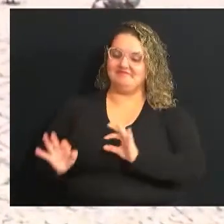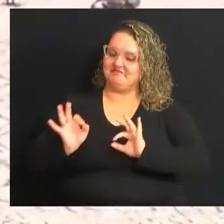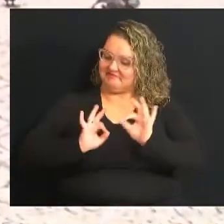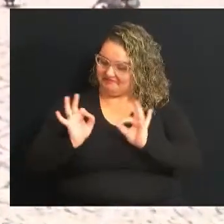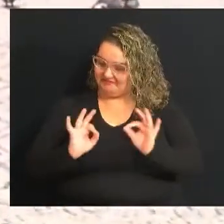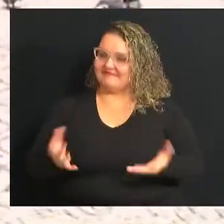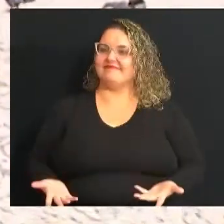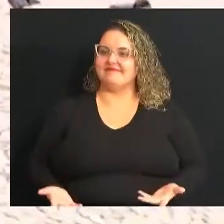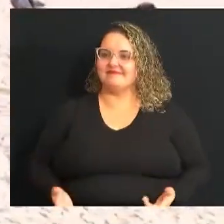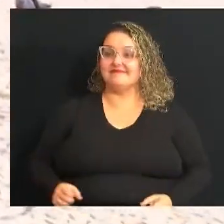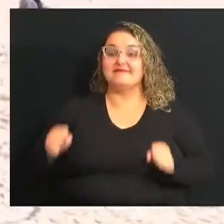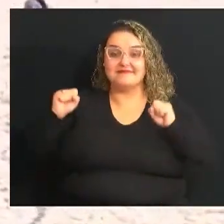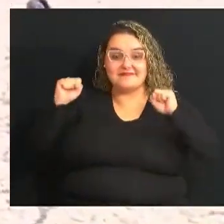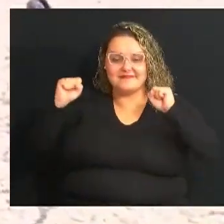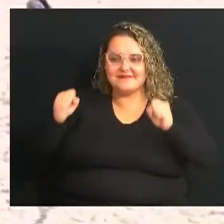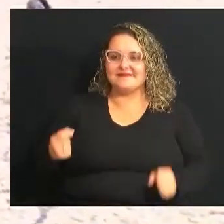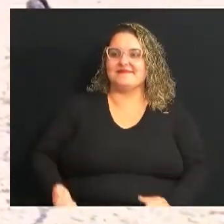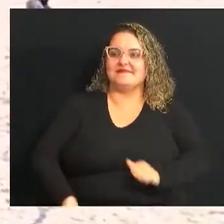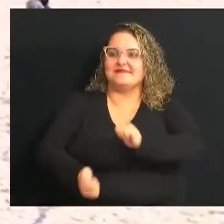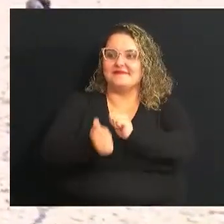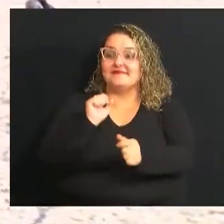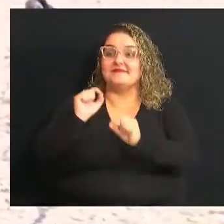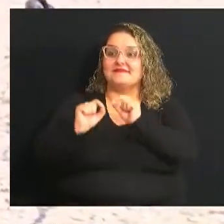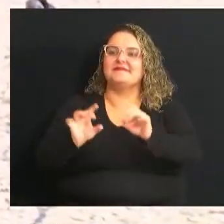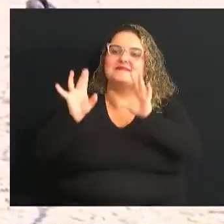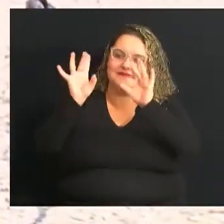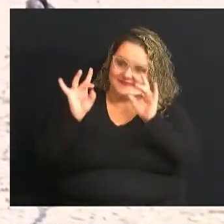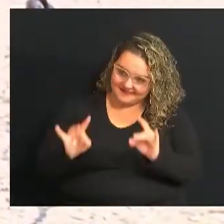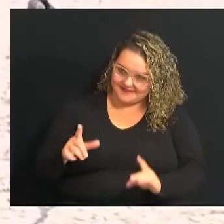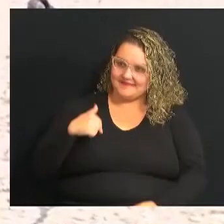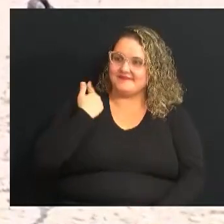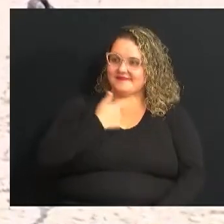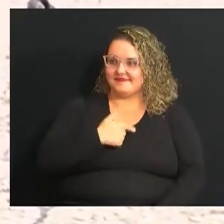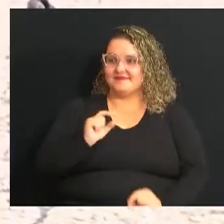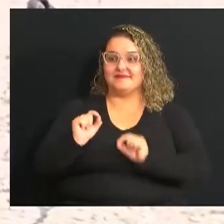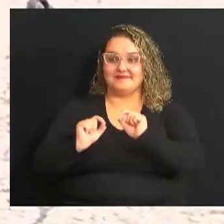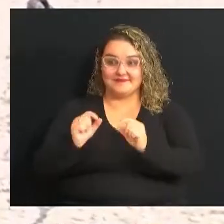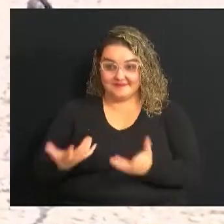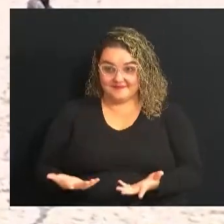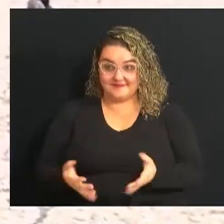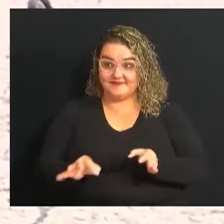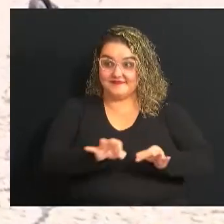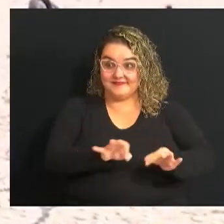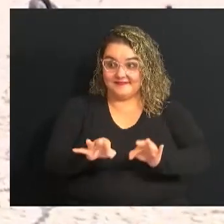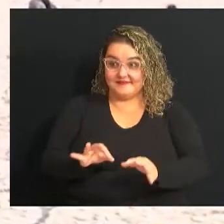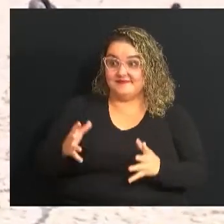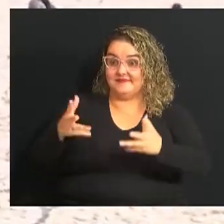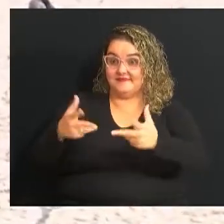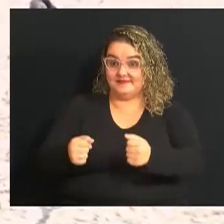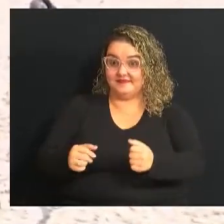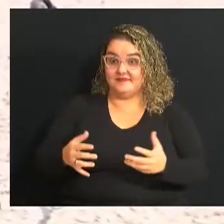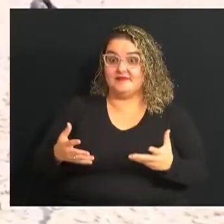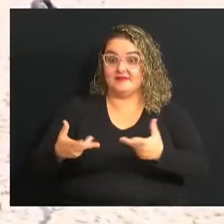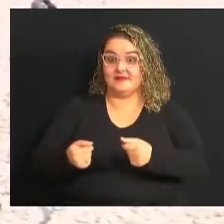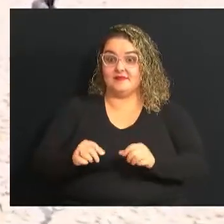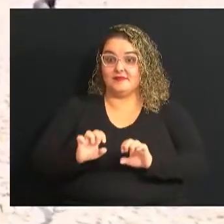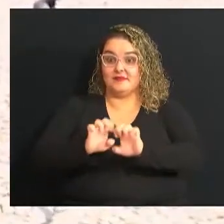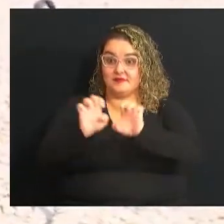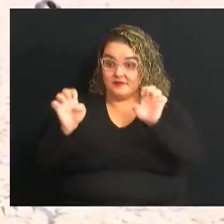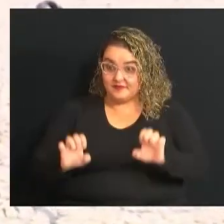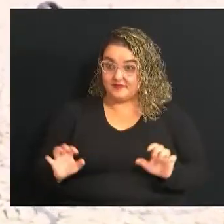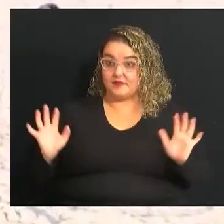é a Mirna Abreu, ela que já chegou bem cedinho aqui na redação, no estúdio, em clima de Copa do Mundo, tá até vestida de azul